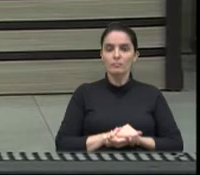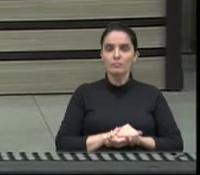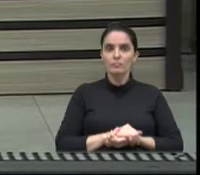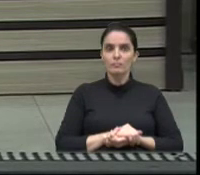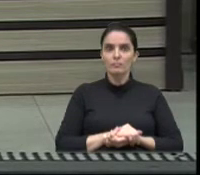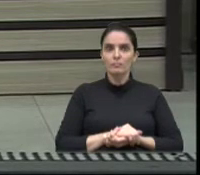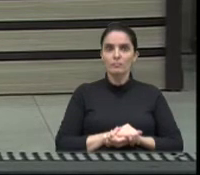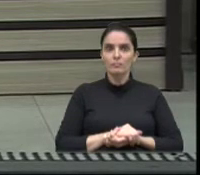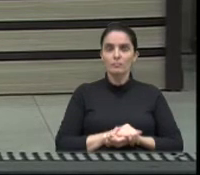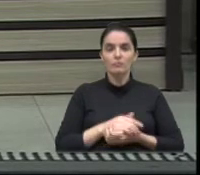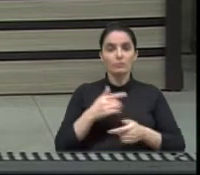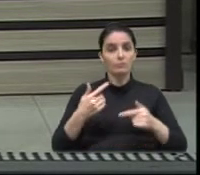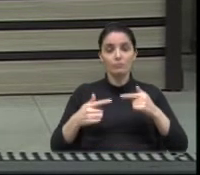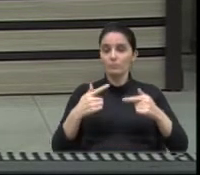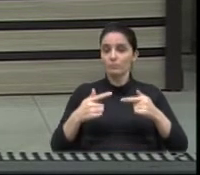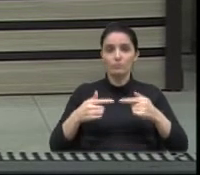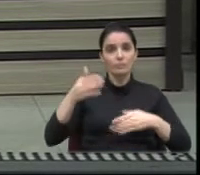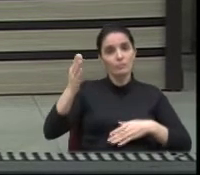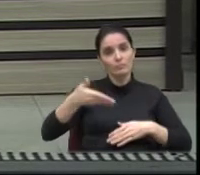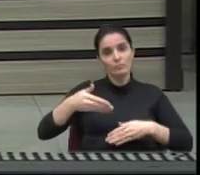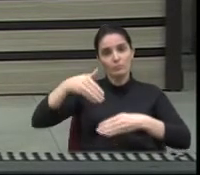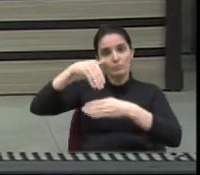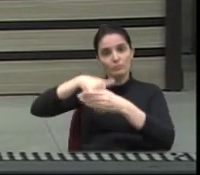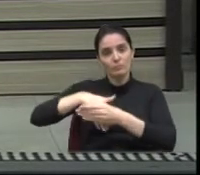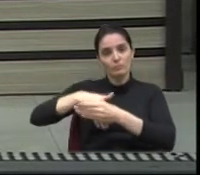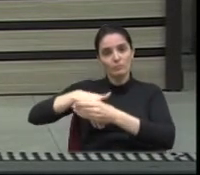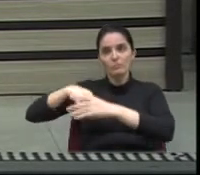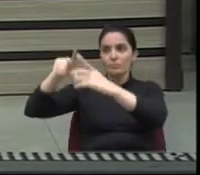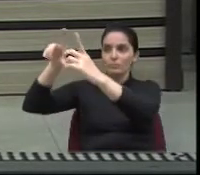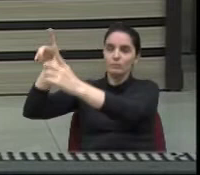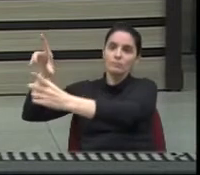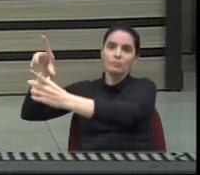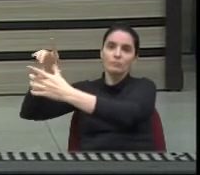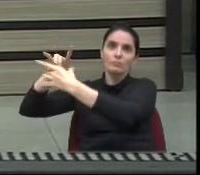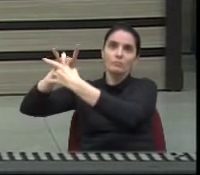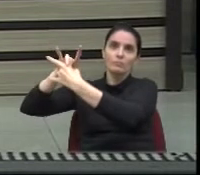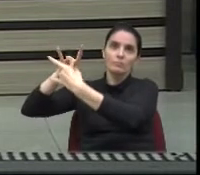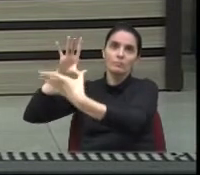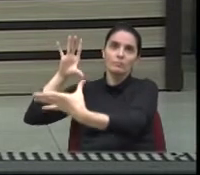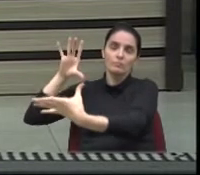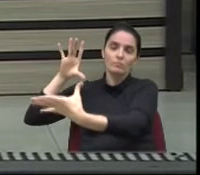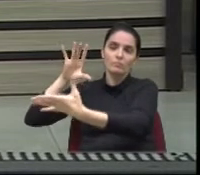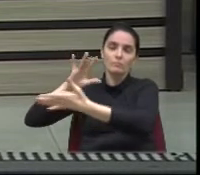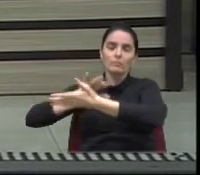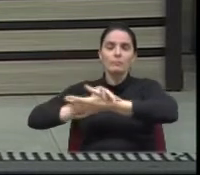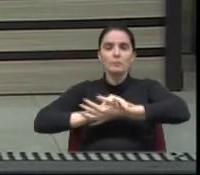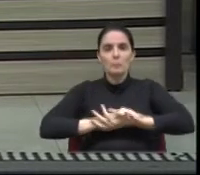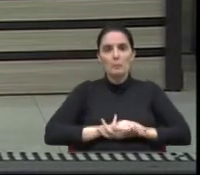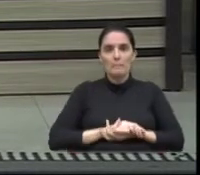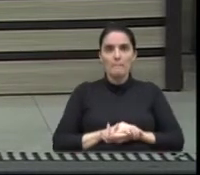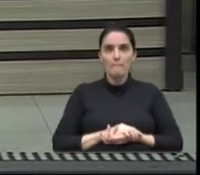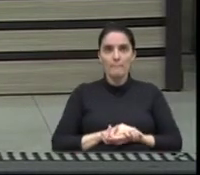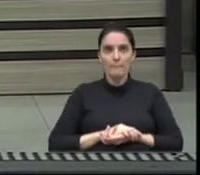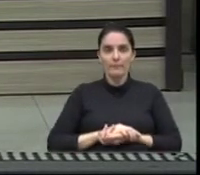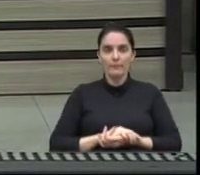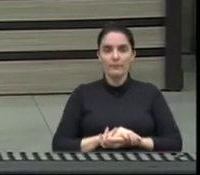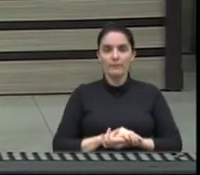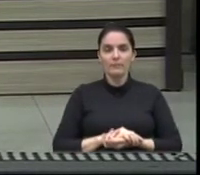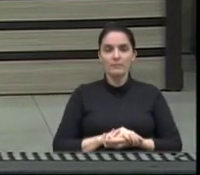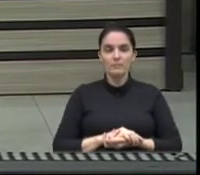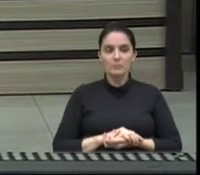Como não tem ninguém para discutir, ela vai à votação. E a moção número 30, o painel